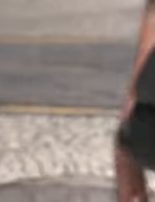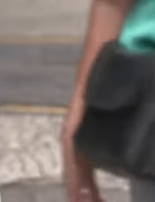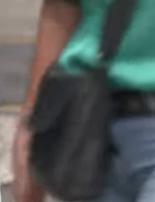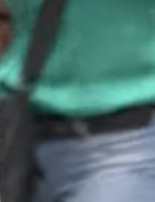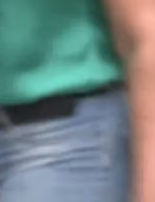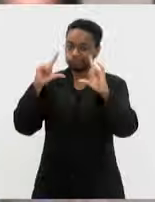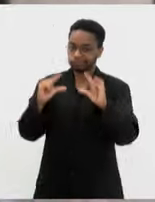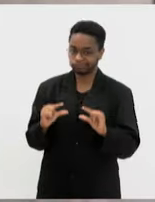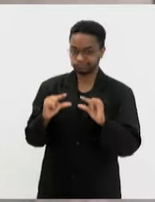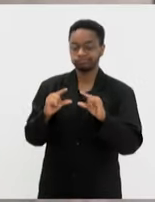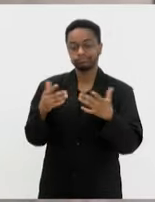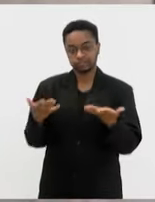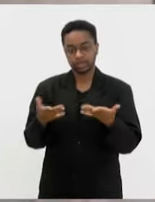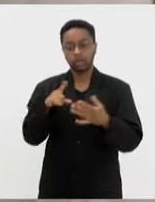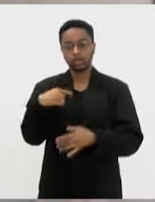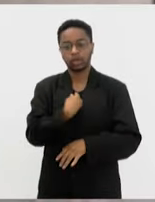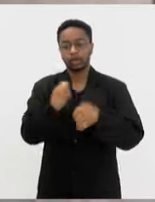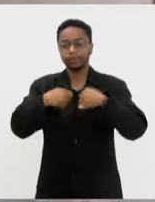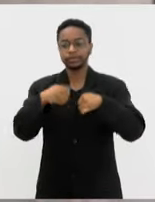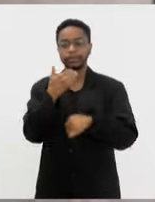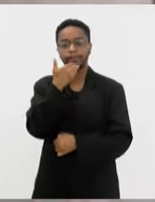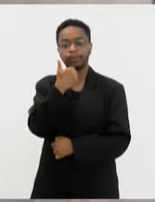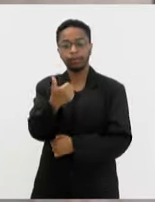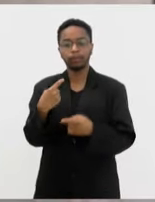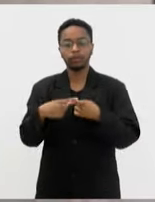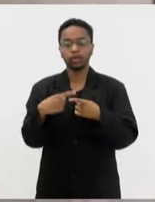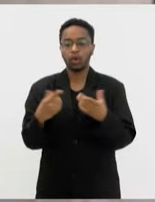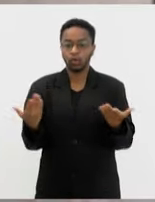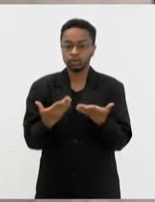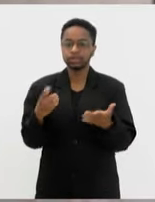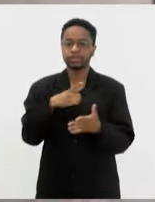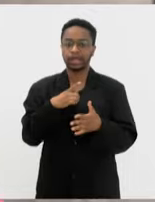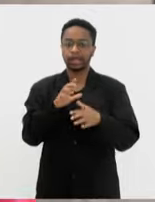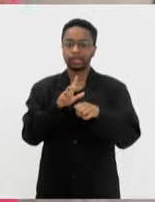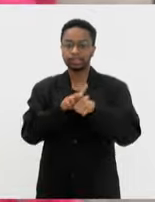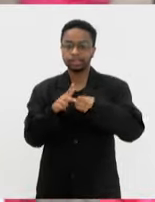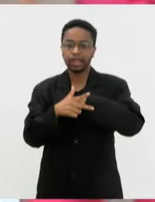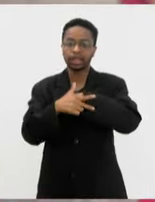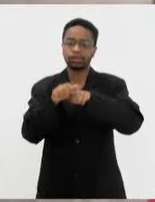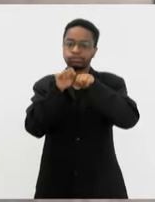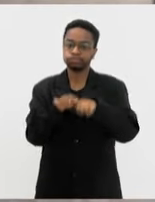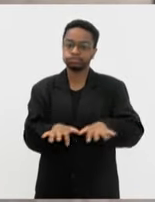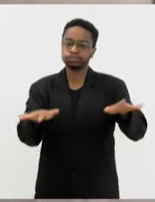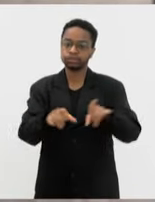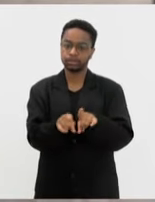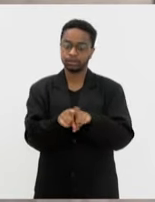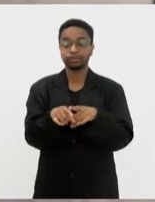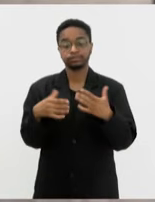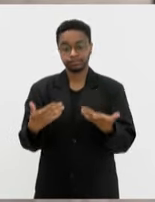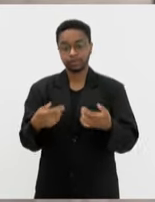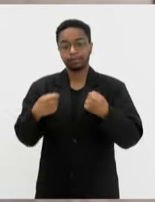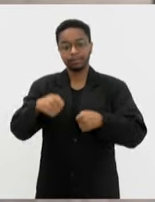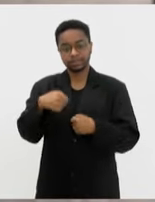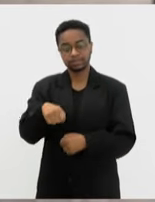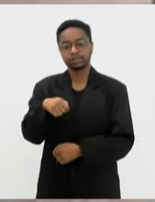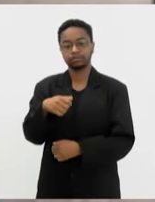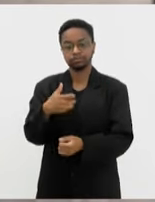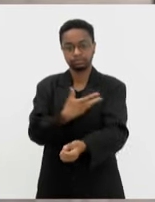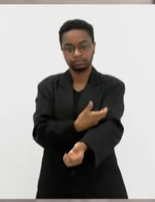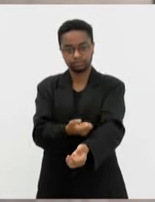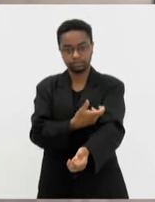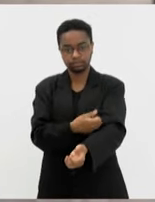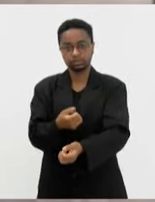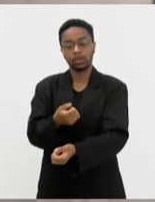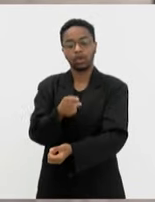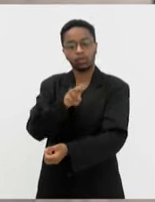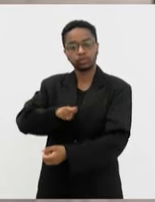regulares, mas a gente precisa melhorar, até porque temos hoje a epidemia de dengue. E a epidemia de dengue está consumindo muito sangue. Então, a gente reforça